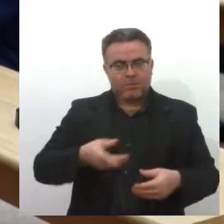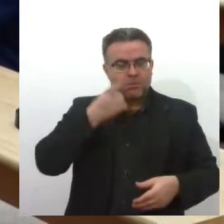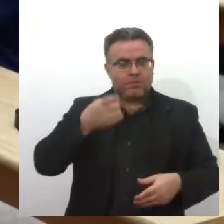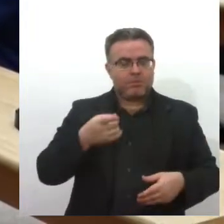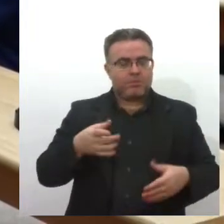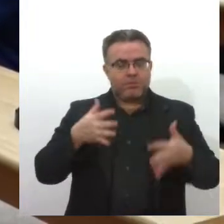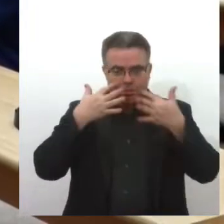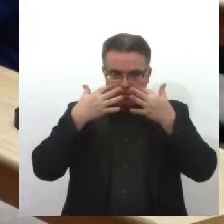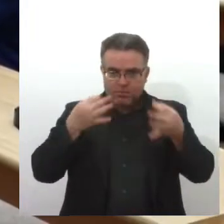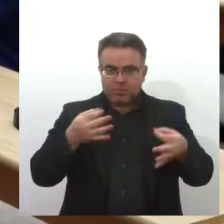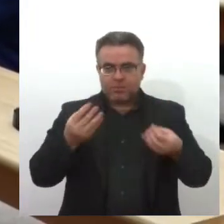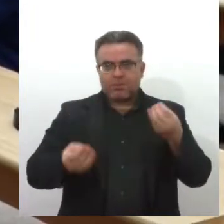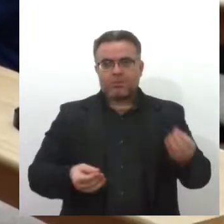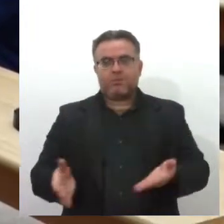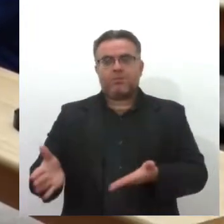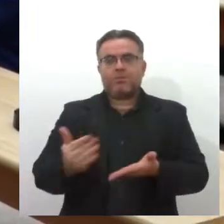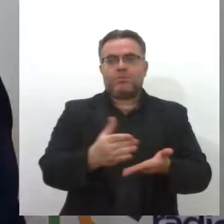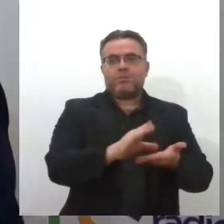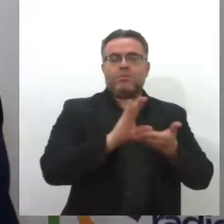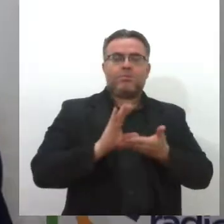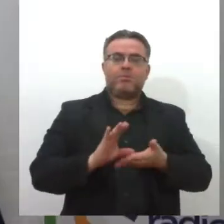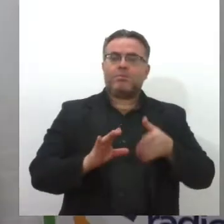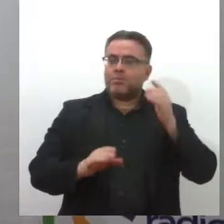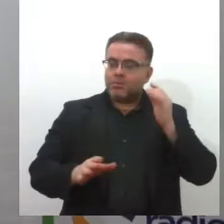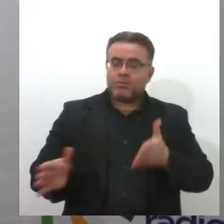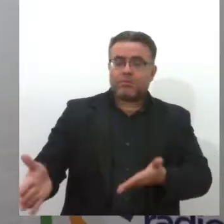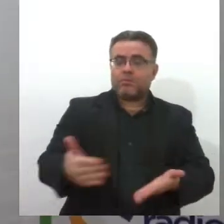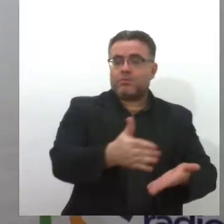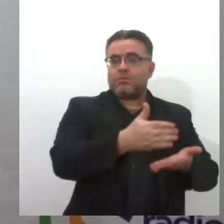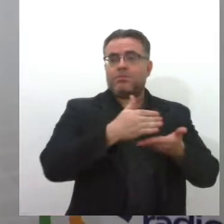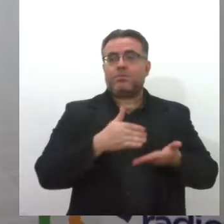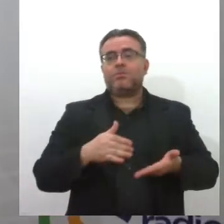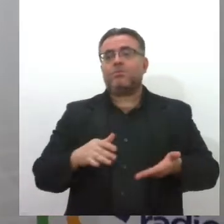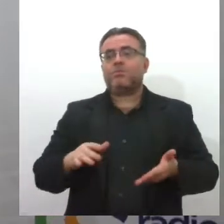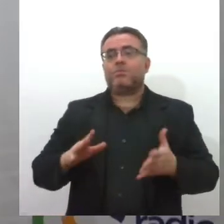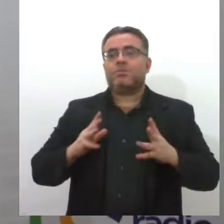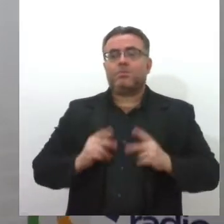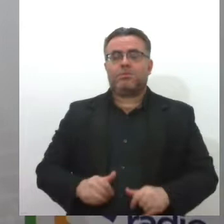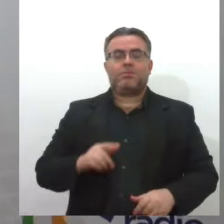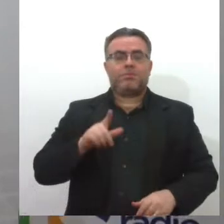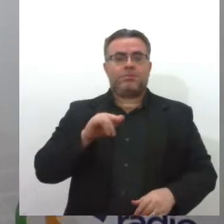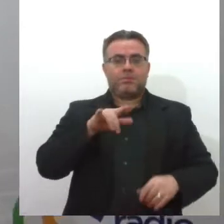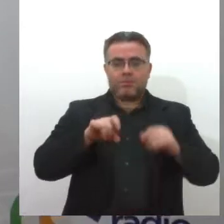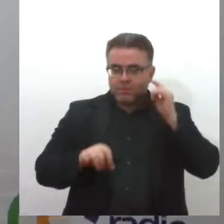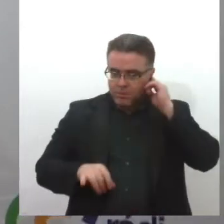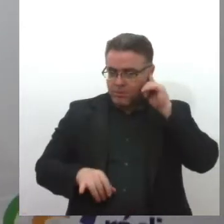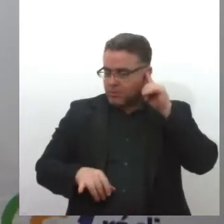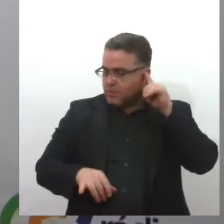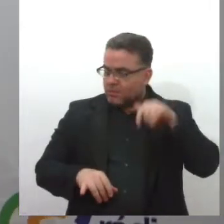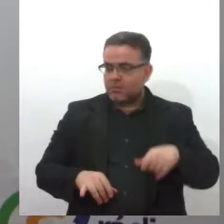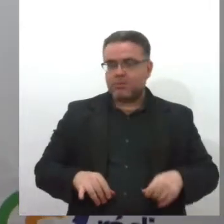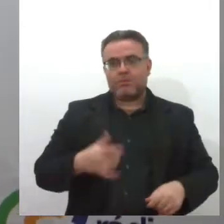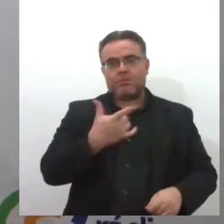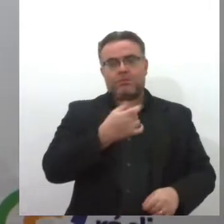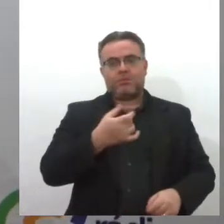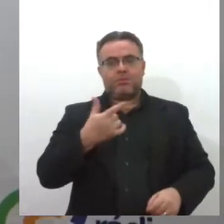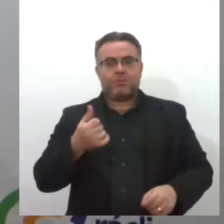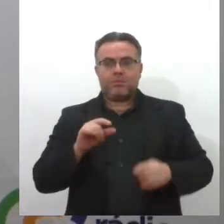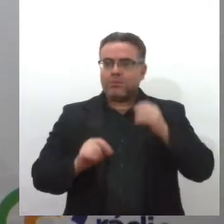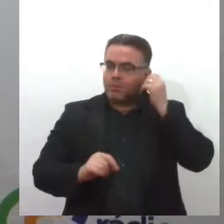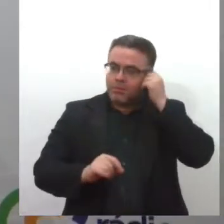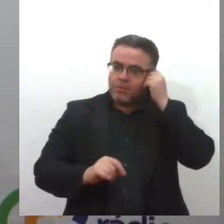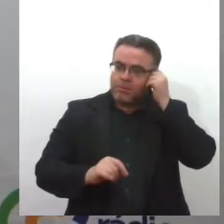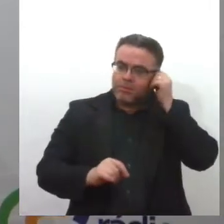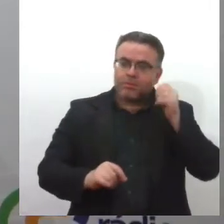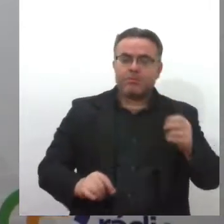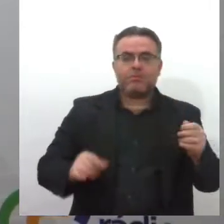preocupação com a coleta de lixo da cidade. Utilizamos o último pequeno expediente do ano de 2021, com uma notícia